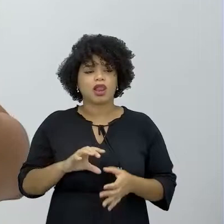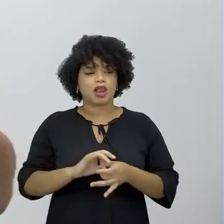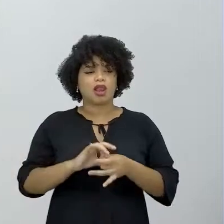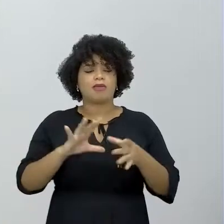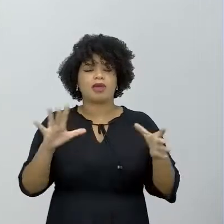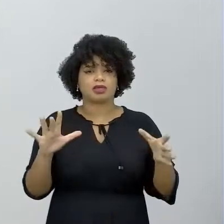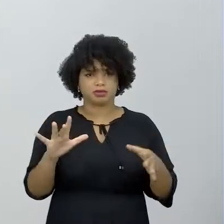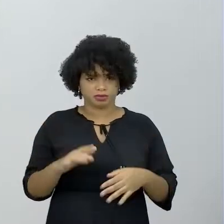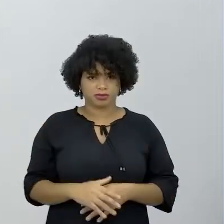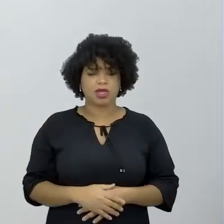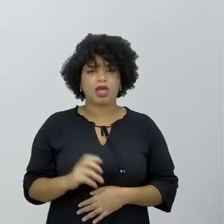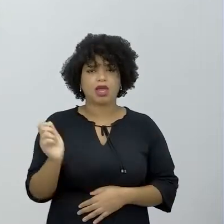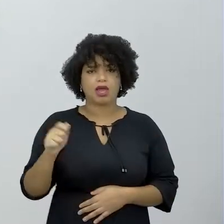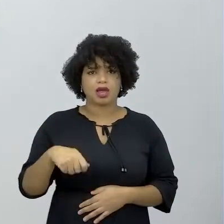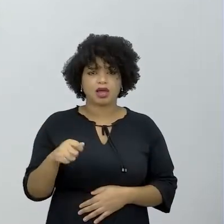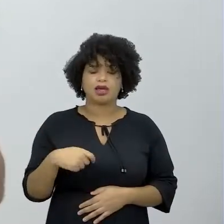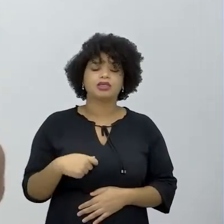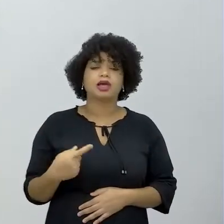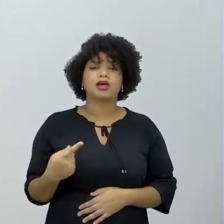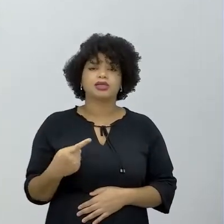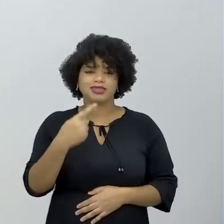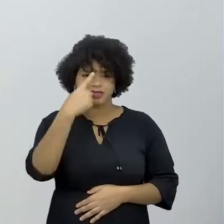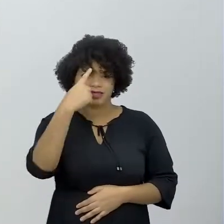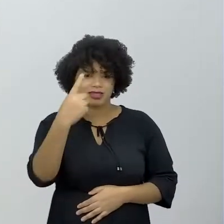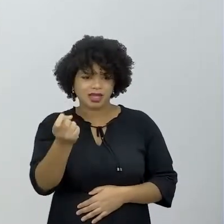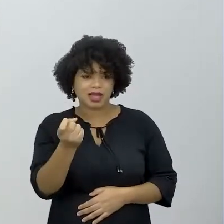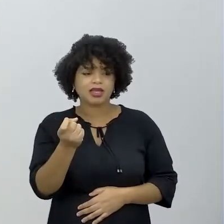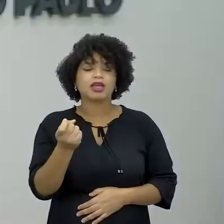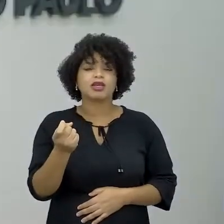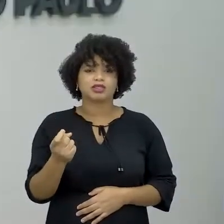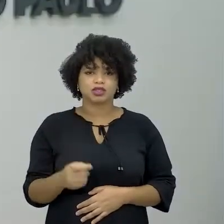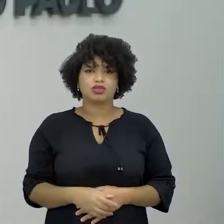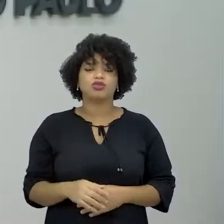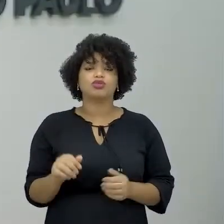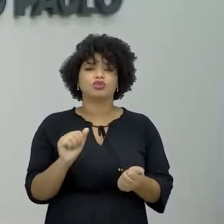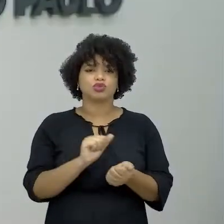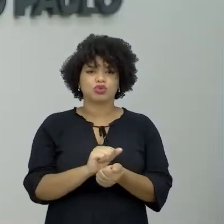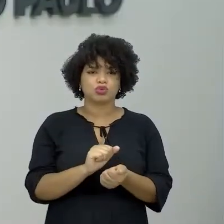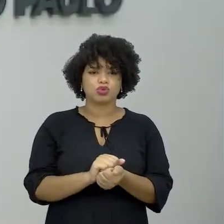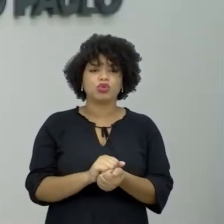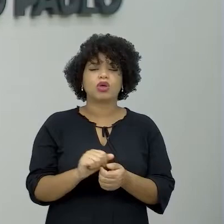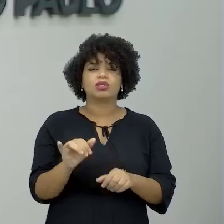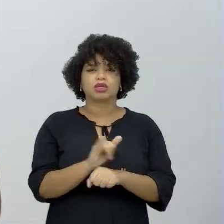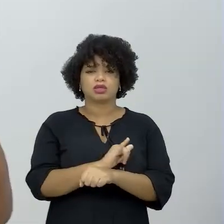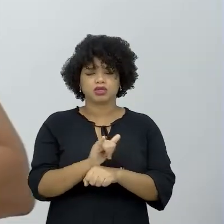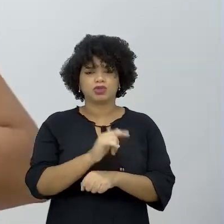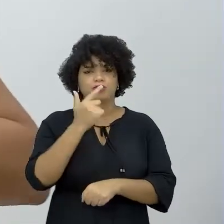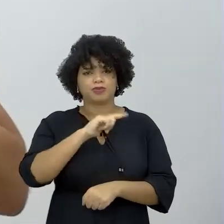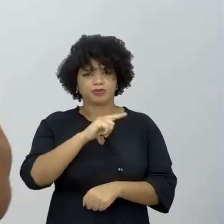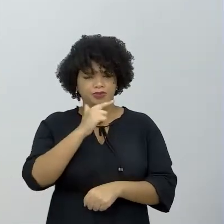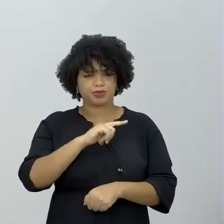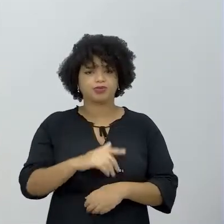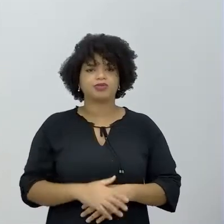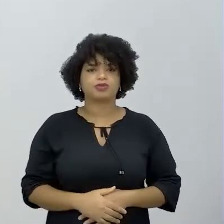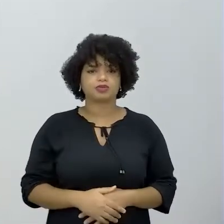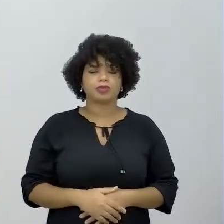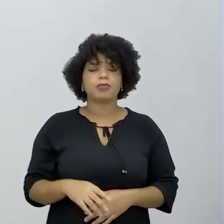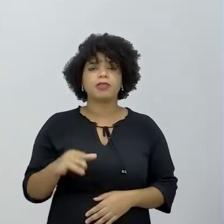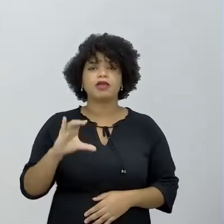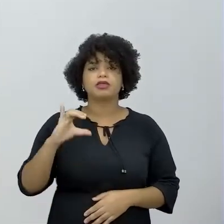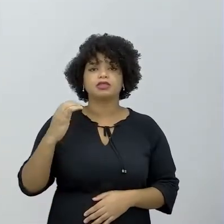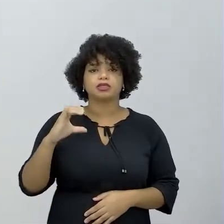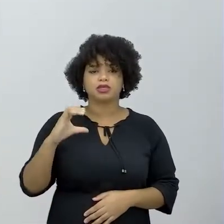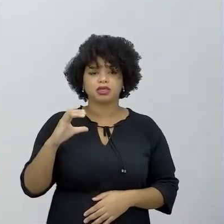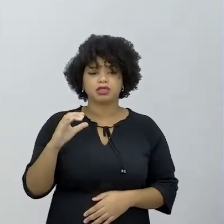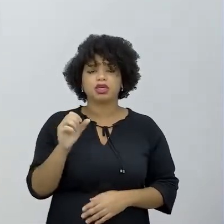ele pode também fazer essa proposição, ele pode propor ao seu professor, né, essas estratégias. Então, Ciências